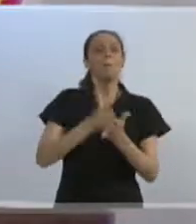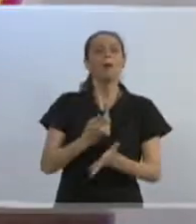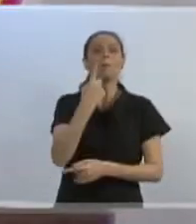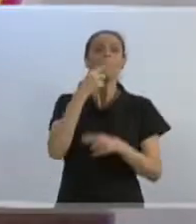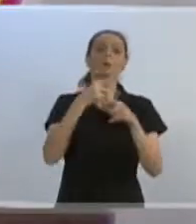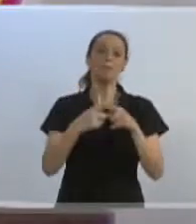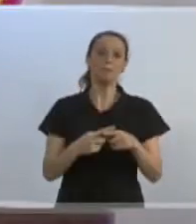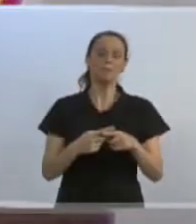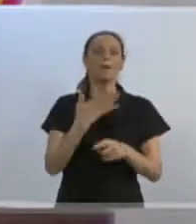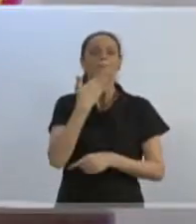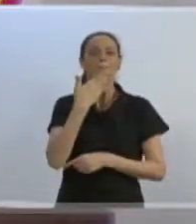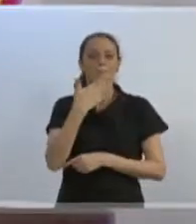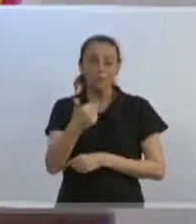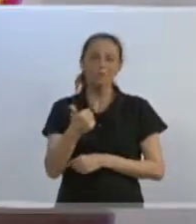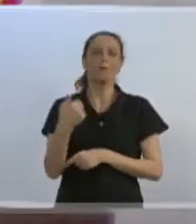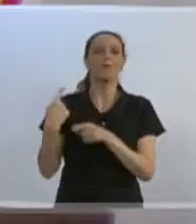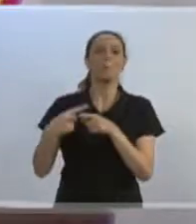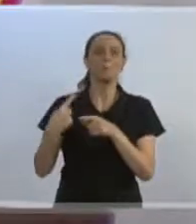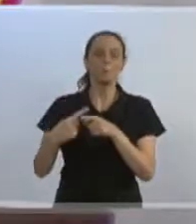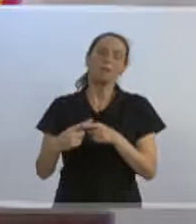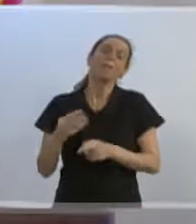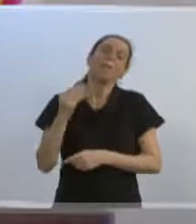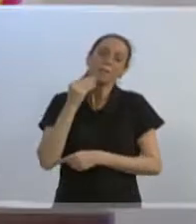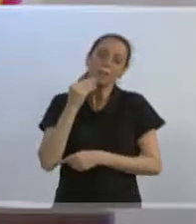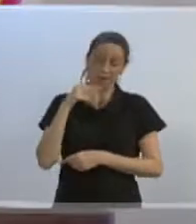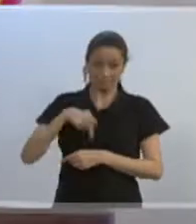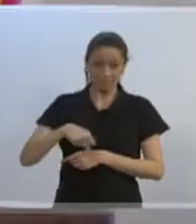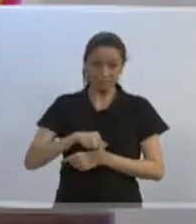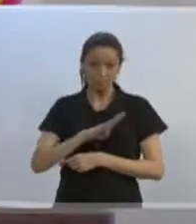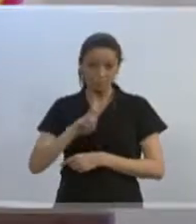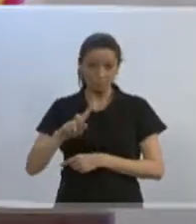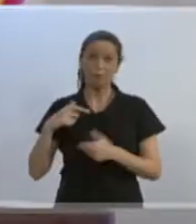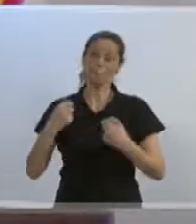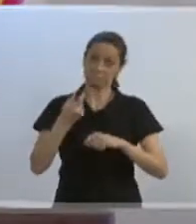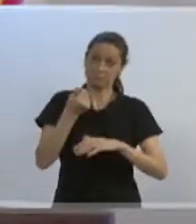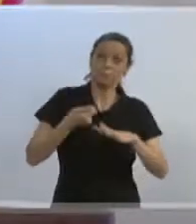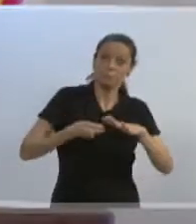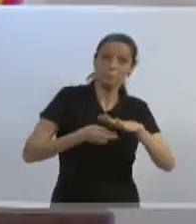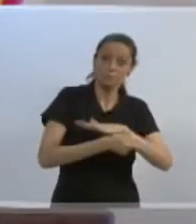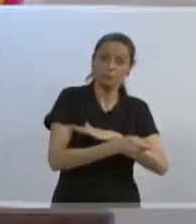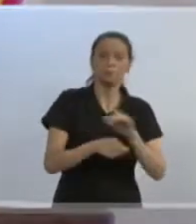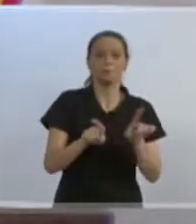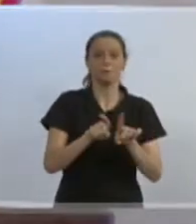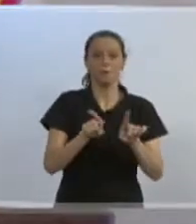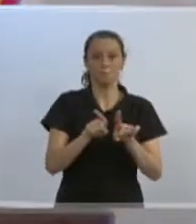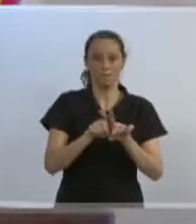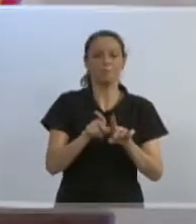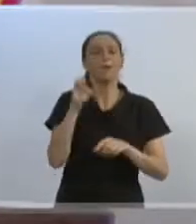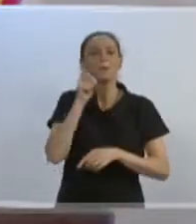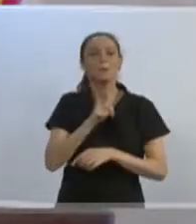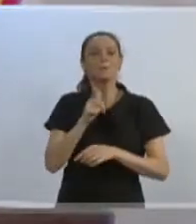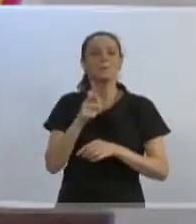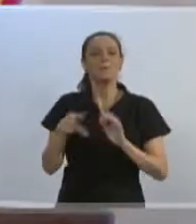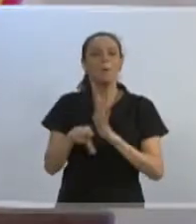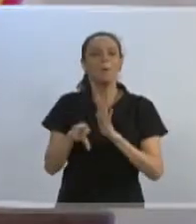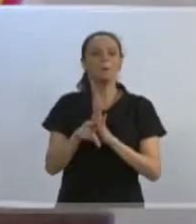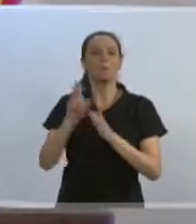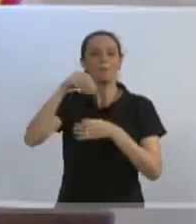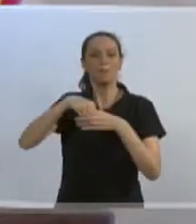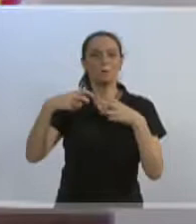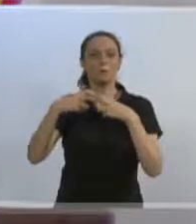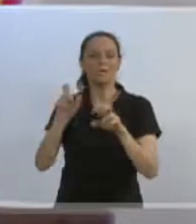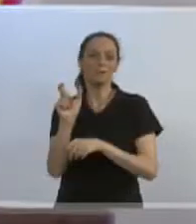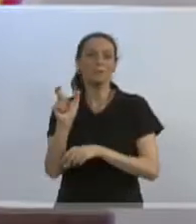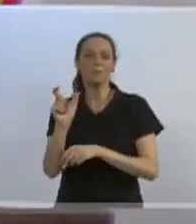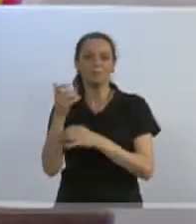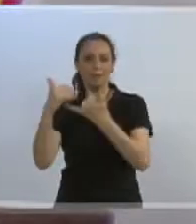dos ônibus próximos aos terminais. Claro que isso exige aqui um investimento na questão eletrônica, e talvez seja uma das soluções diante dos valores